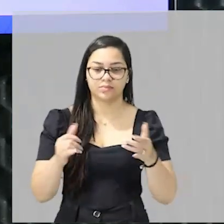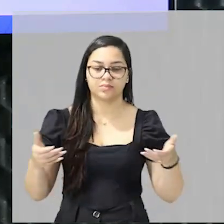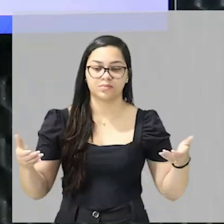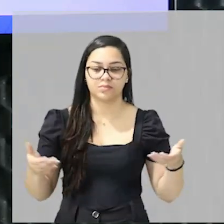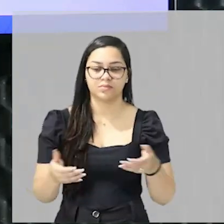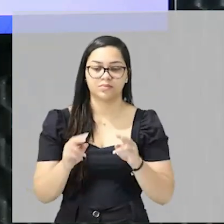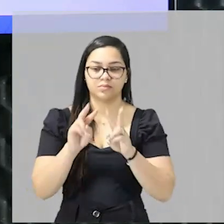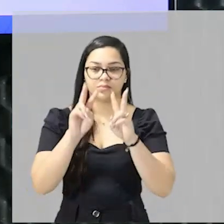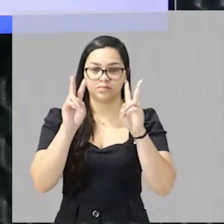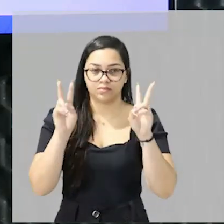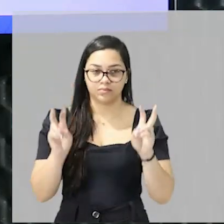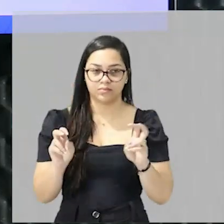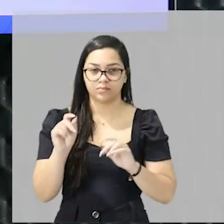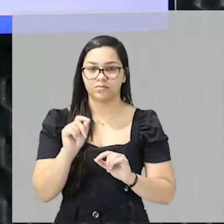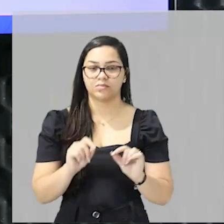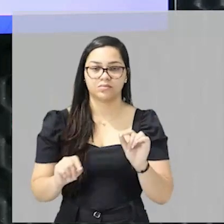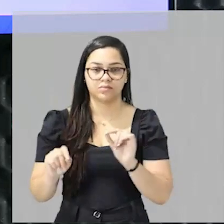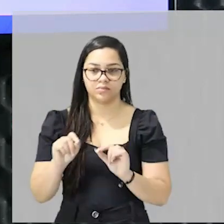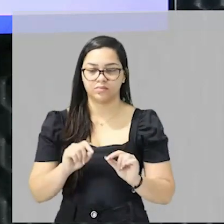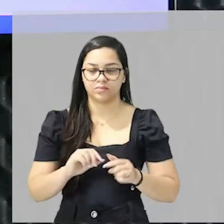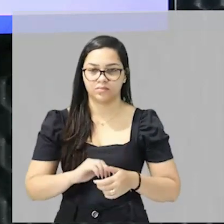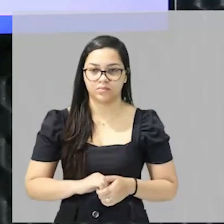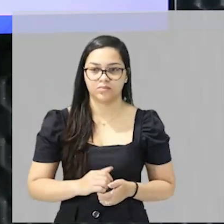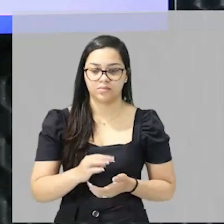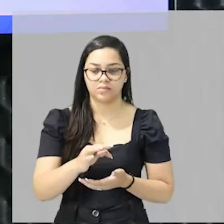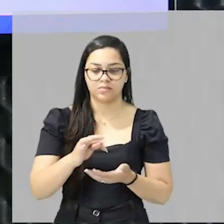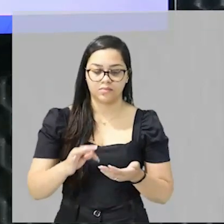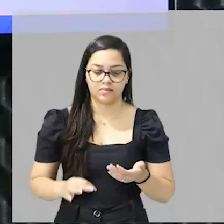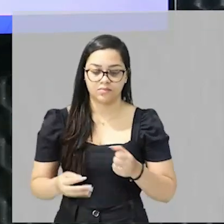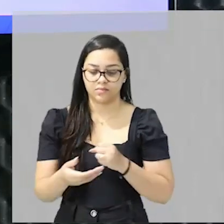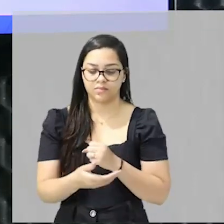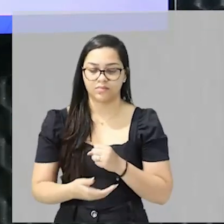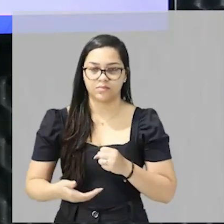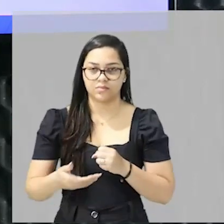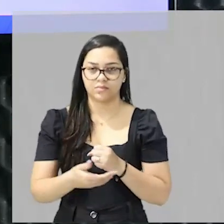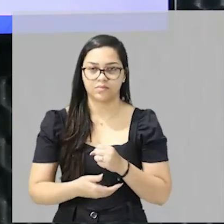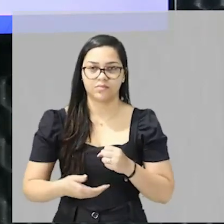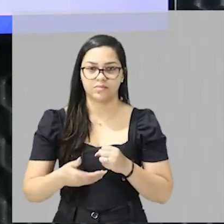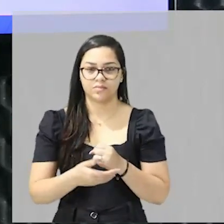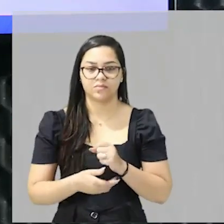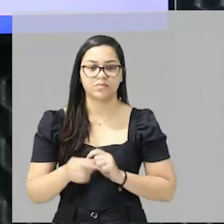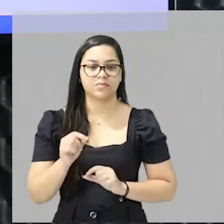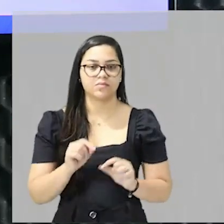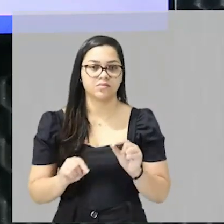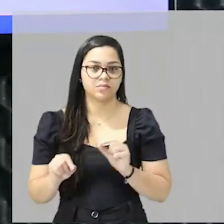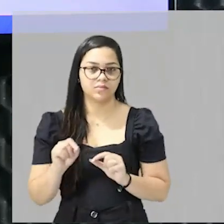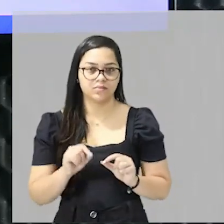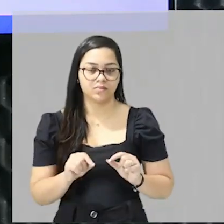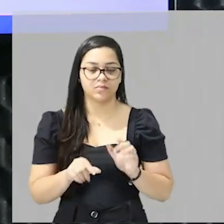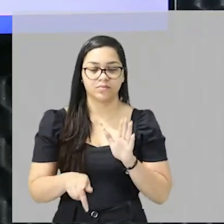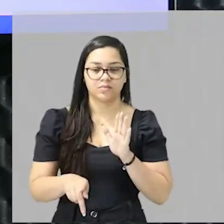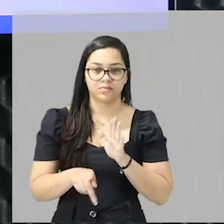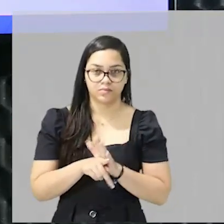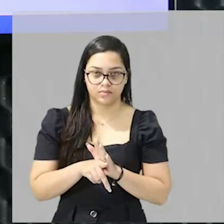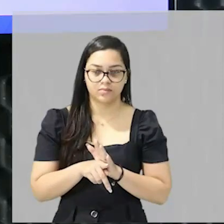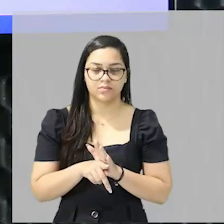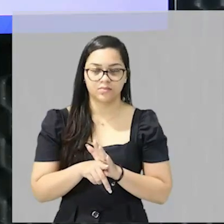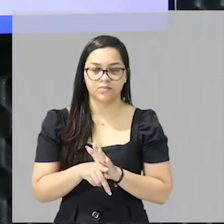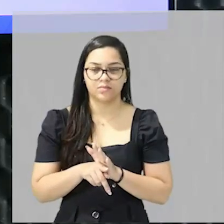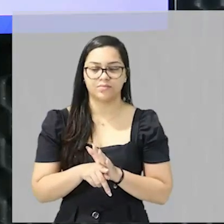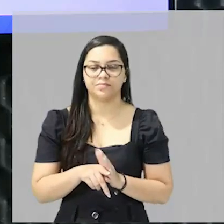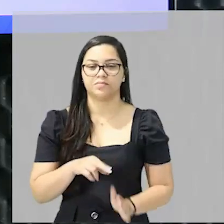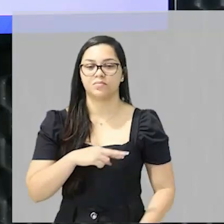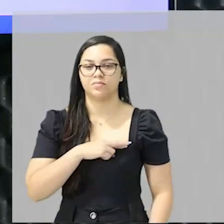de romances, textos que são baseados em fragmentos ou questões que são baseadas